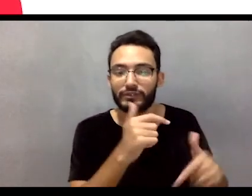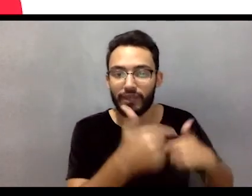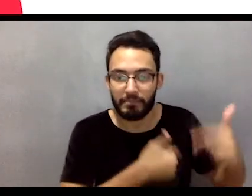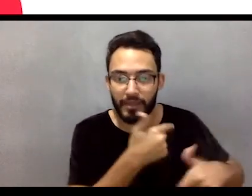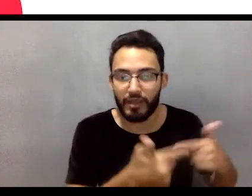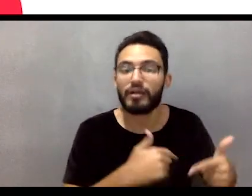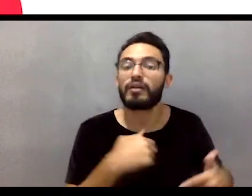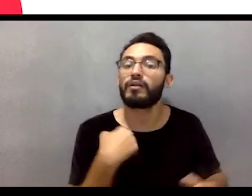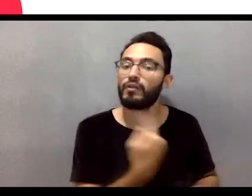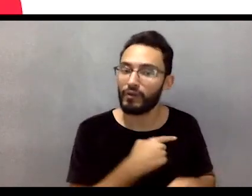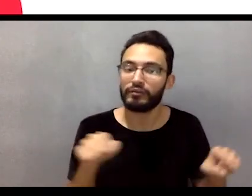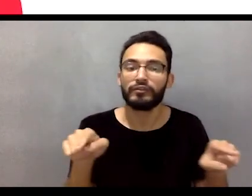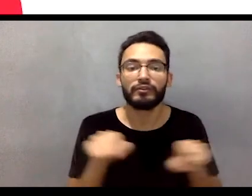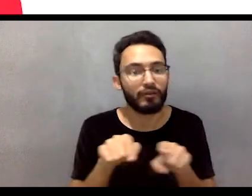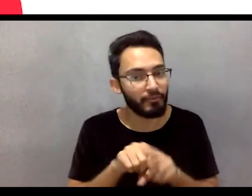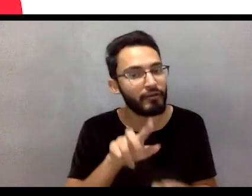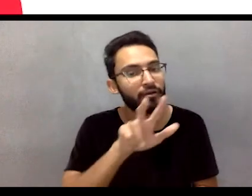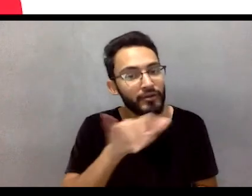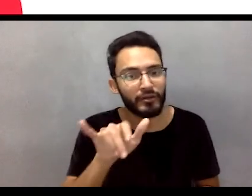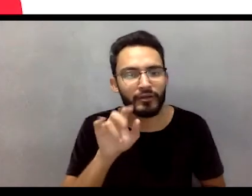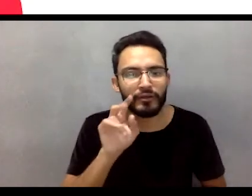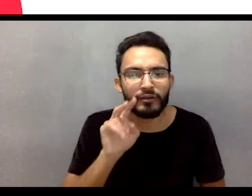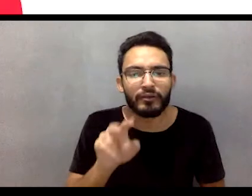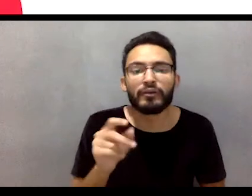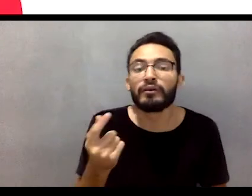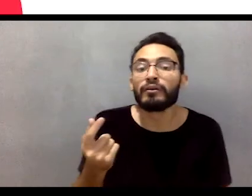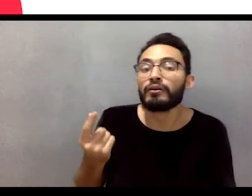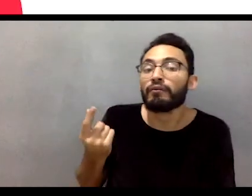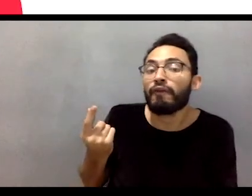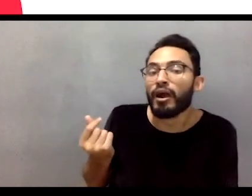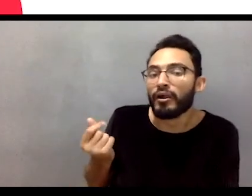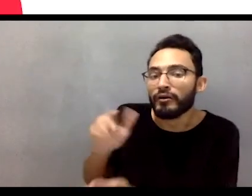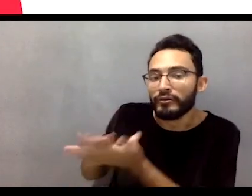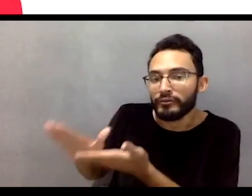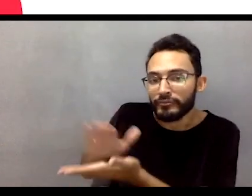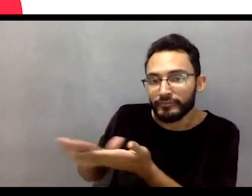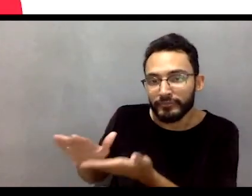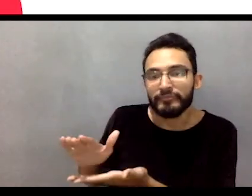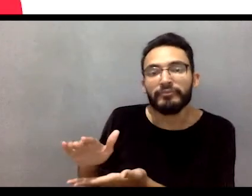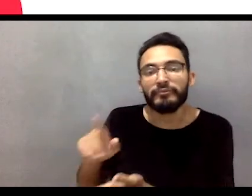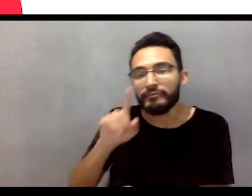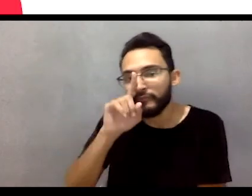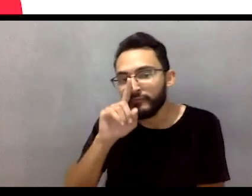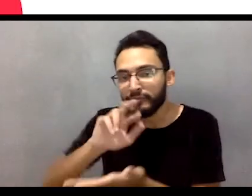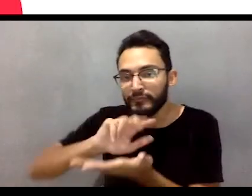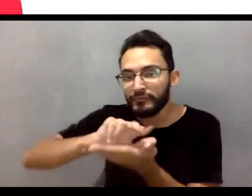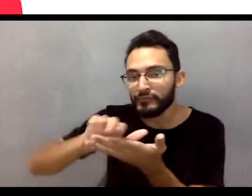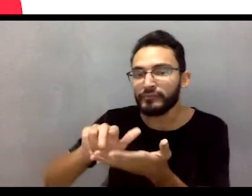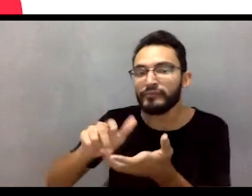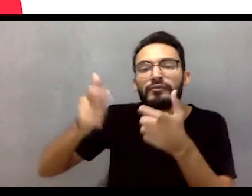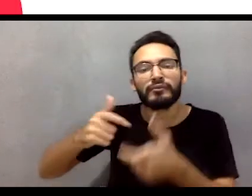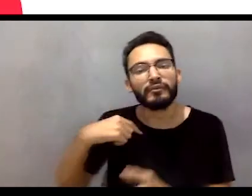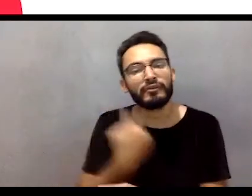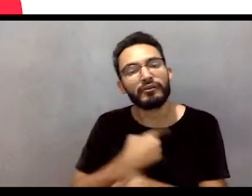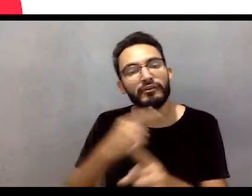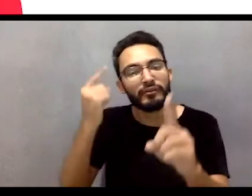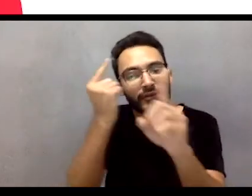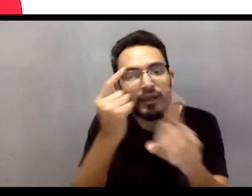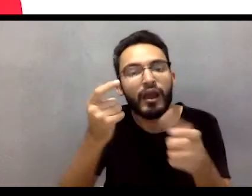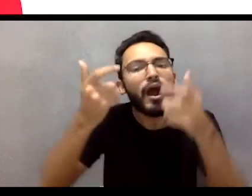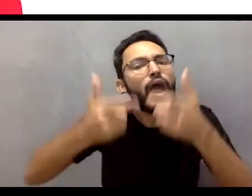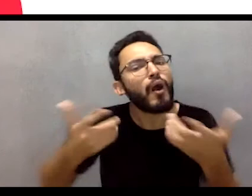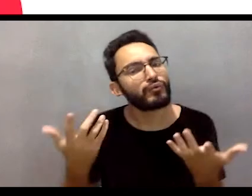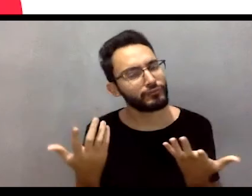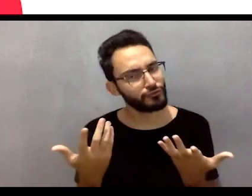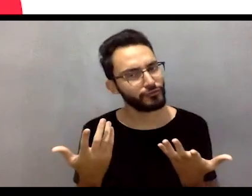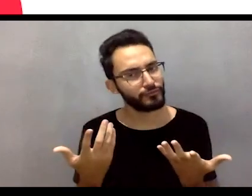a gente também vai olhar o custo dela. E onde que a gente acha o custo desta demanda? O